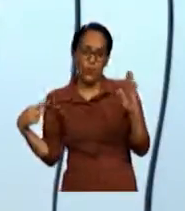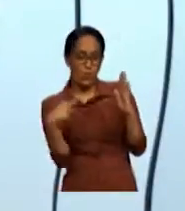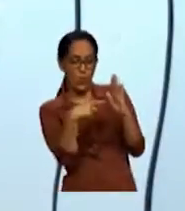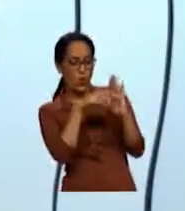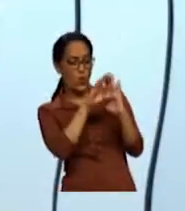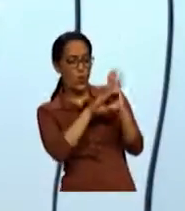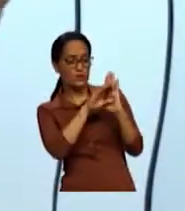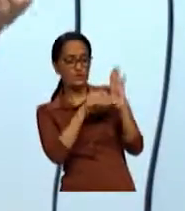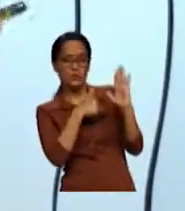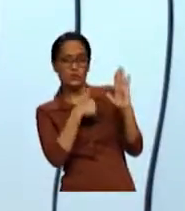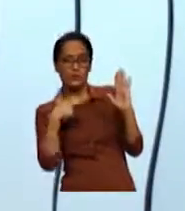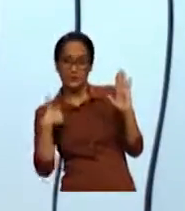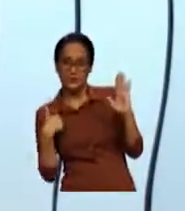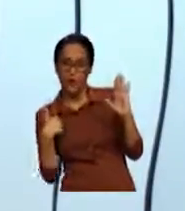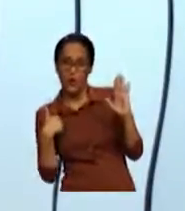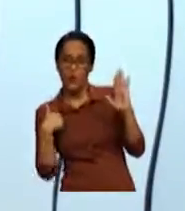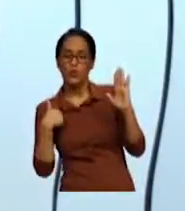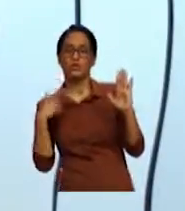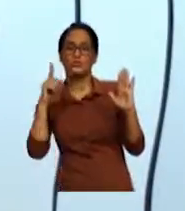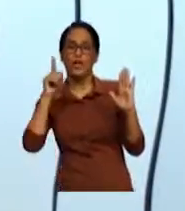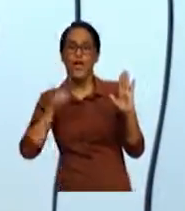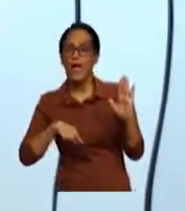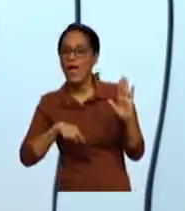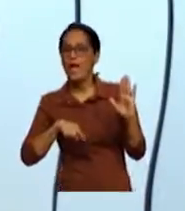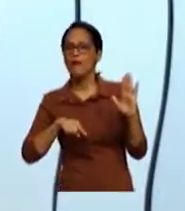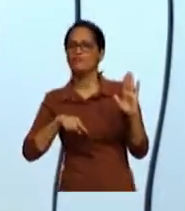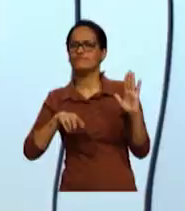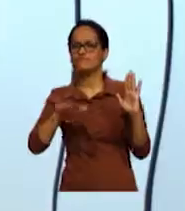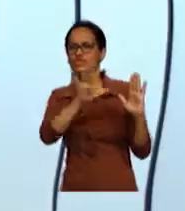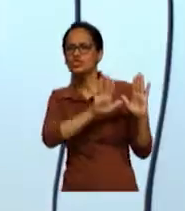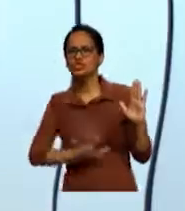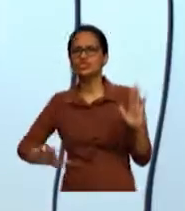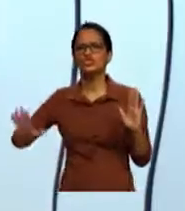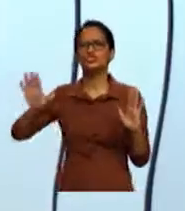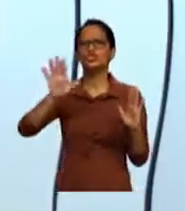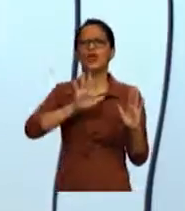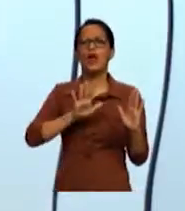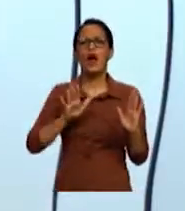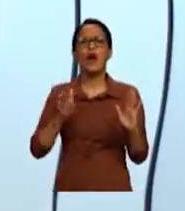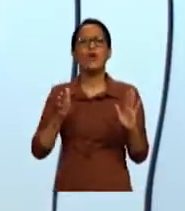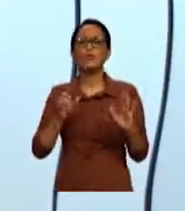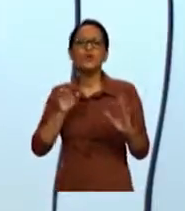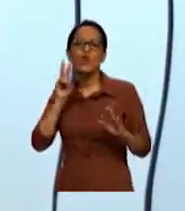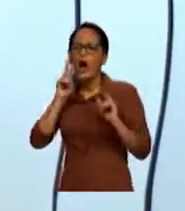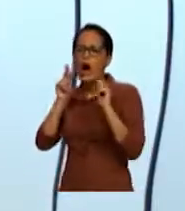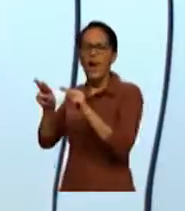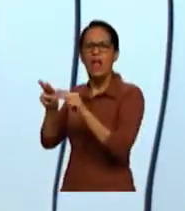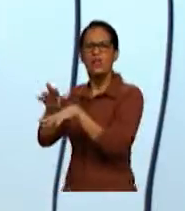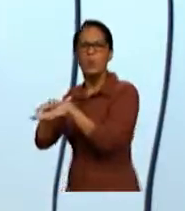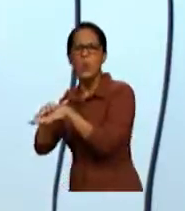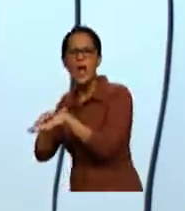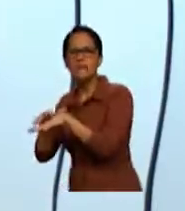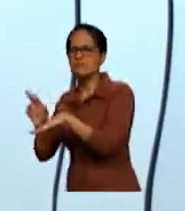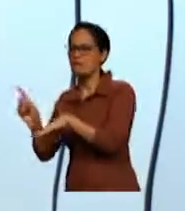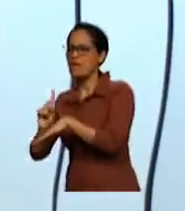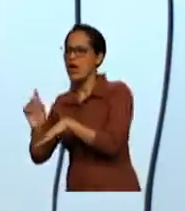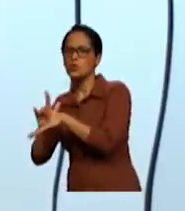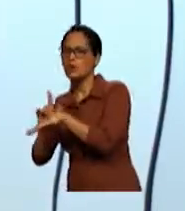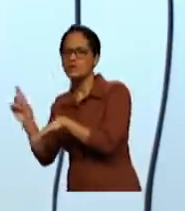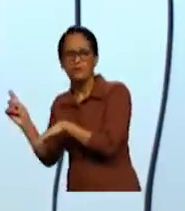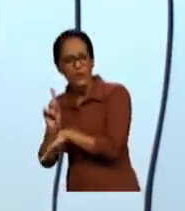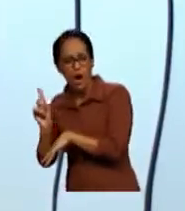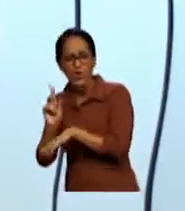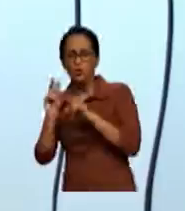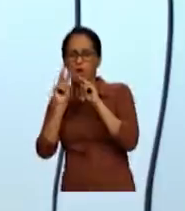é um conceito bem mais amplo do que simplesmente eu estar doente ou não estar doente. São os conjuntos de